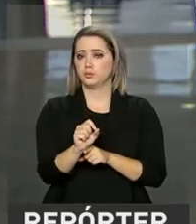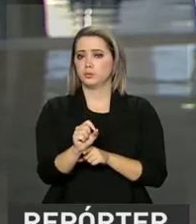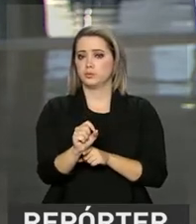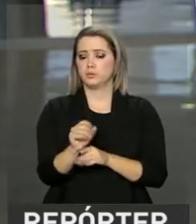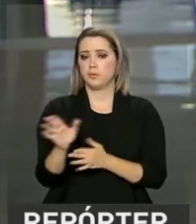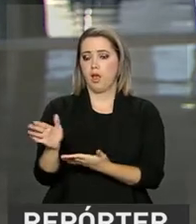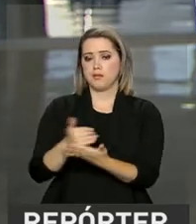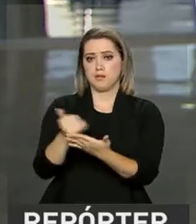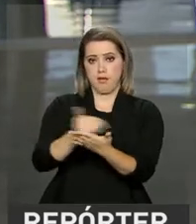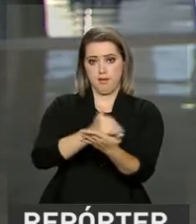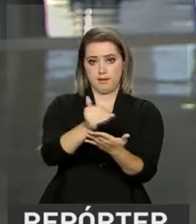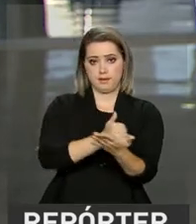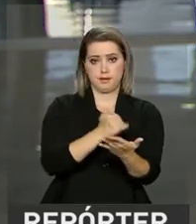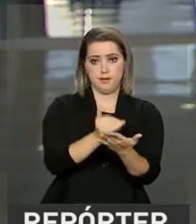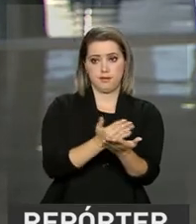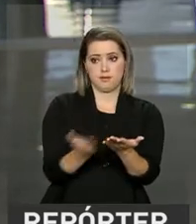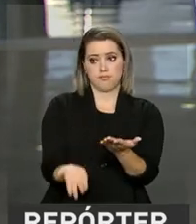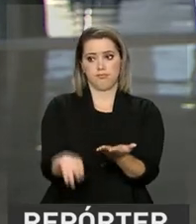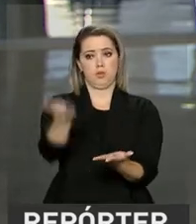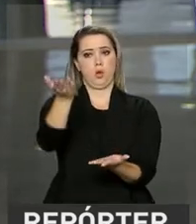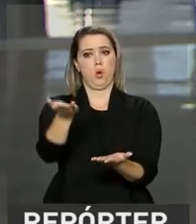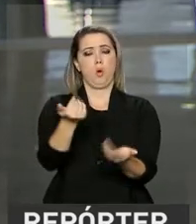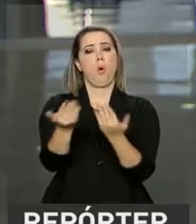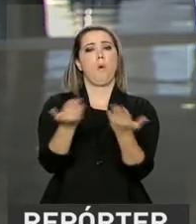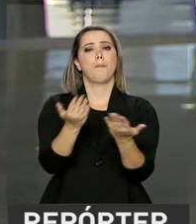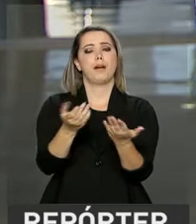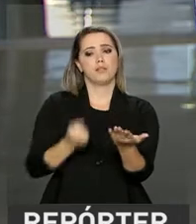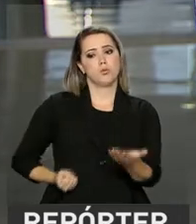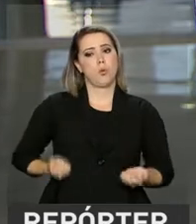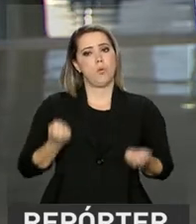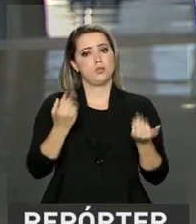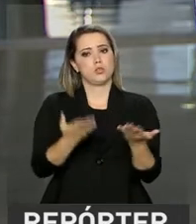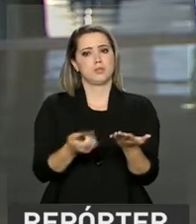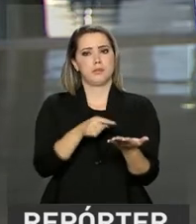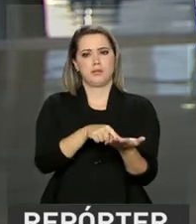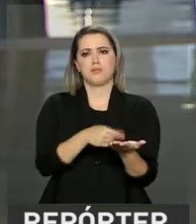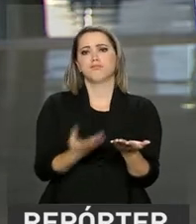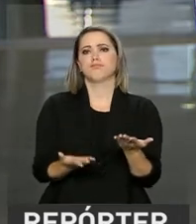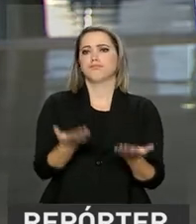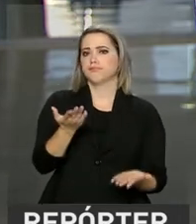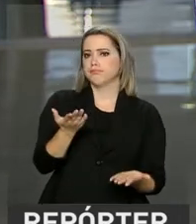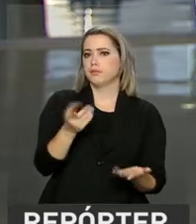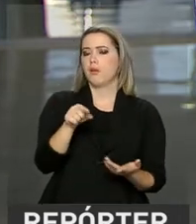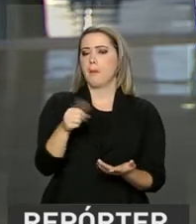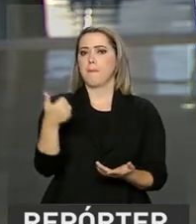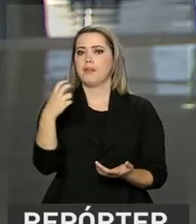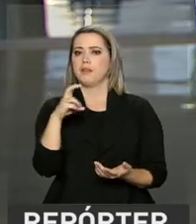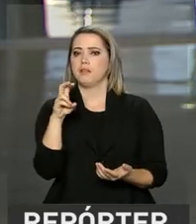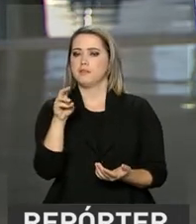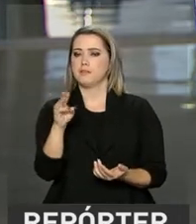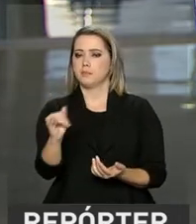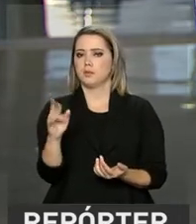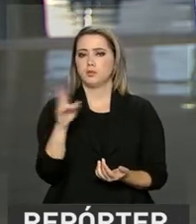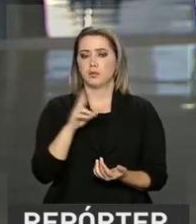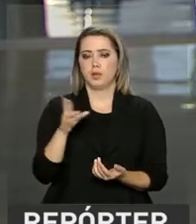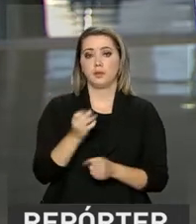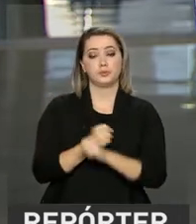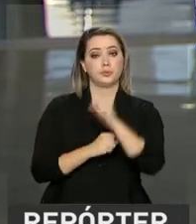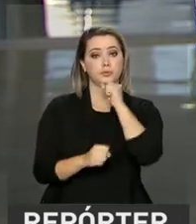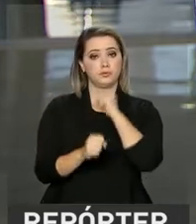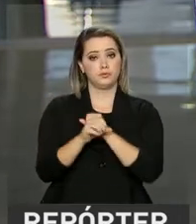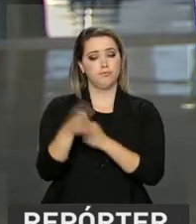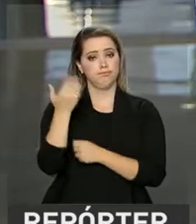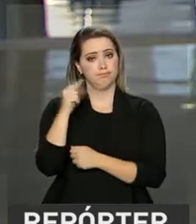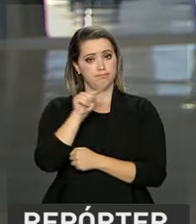aliás superaram as despesas em mais de 15 bilhões de reais no ano passado nesse mesmo período de janeiro a abril